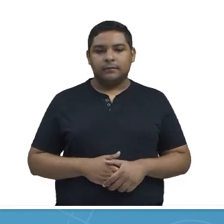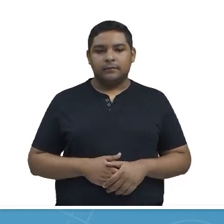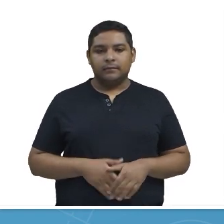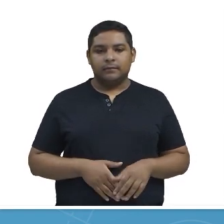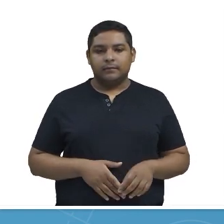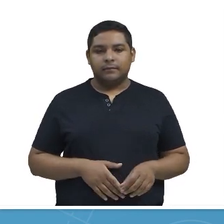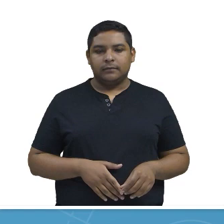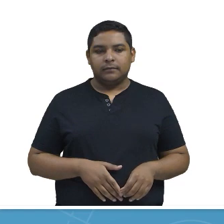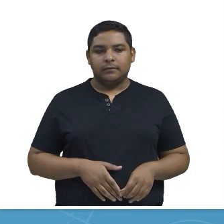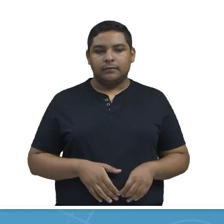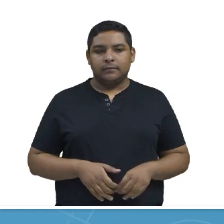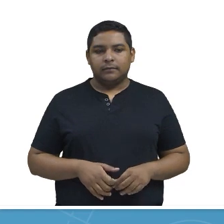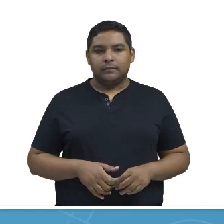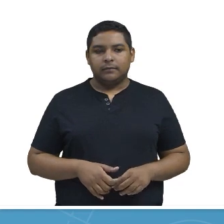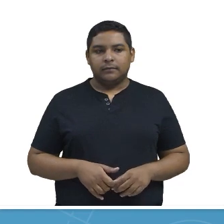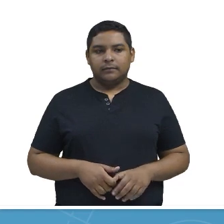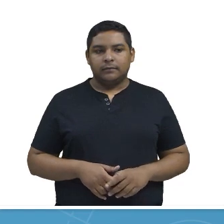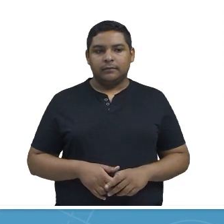Deixa eu ver aqui.